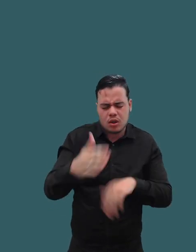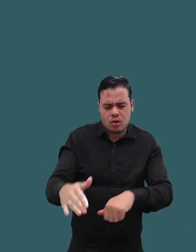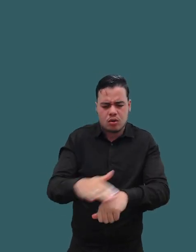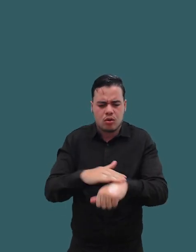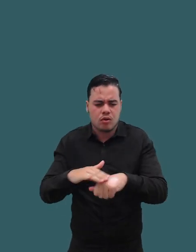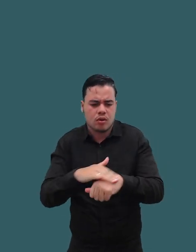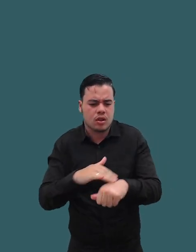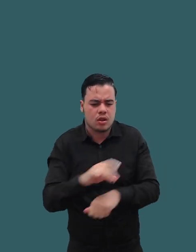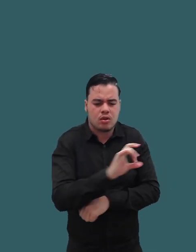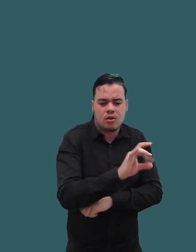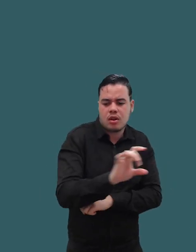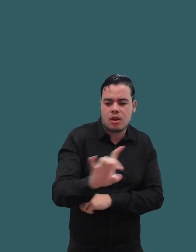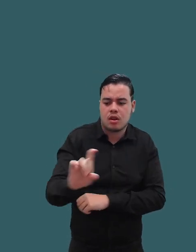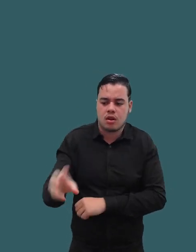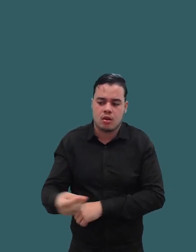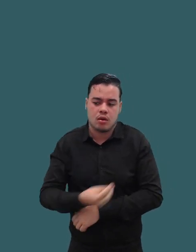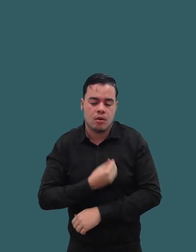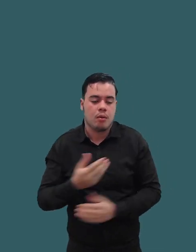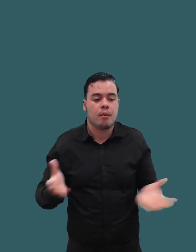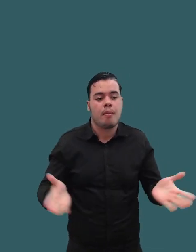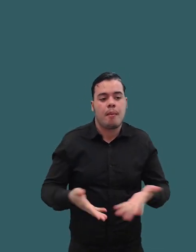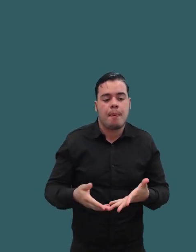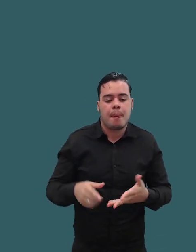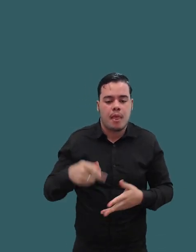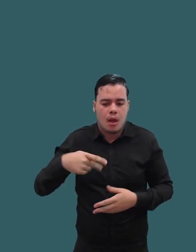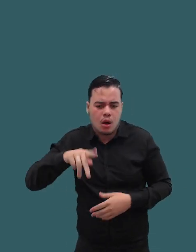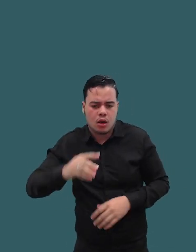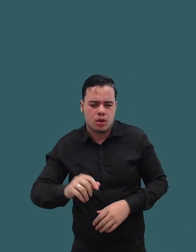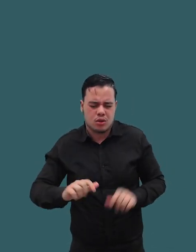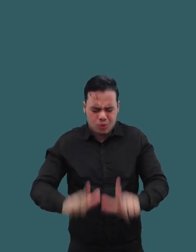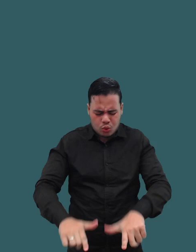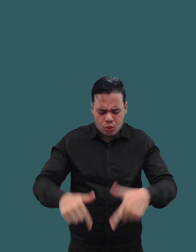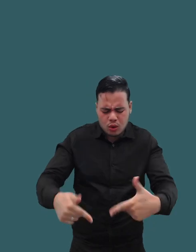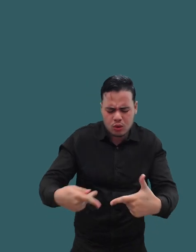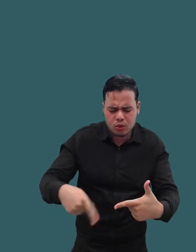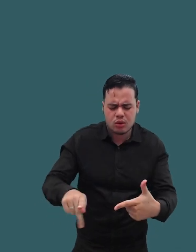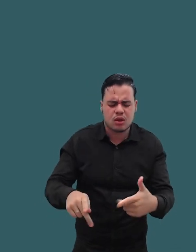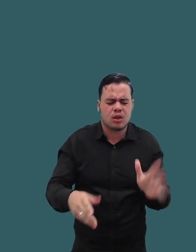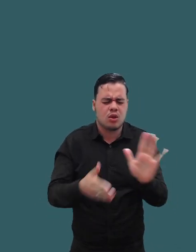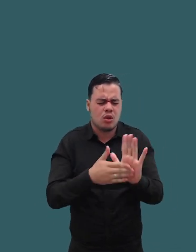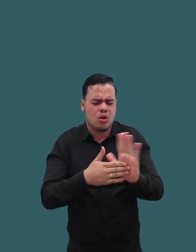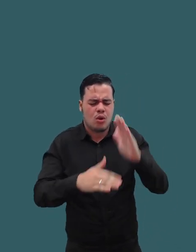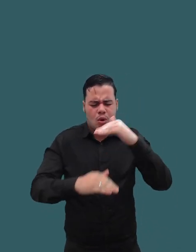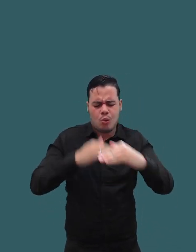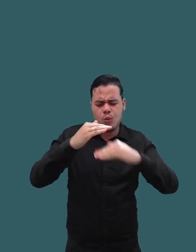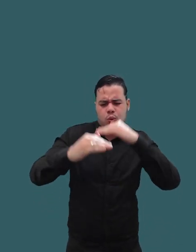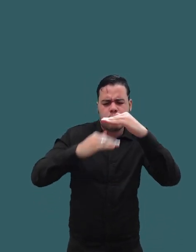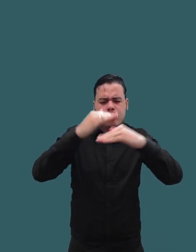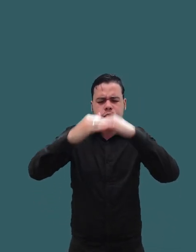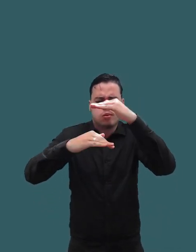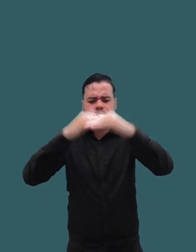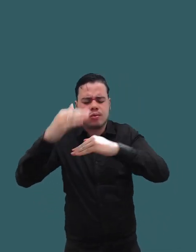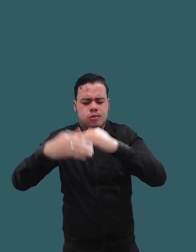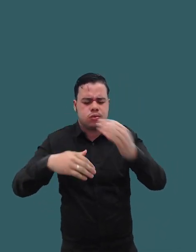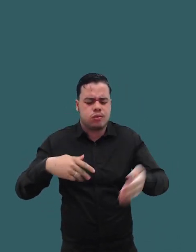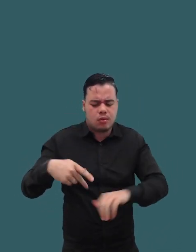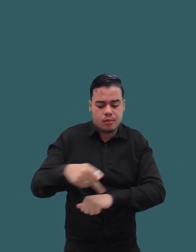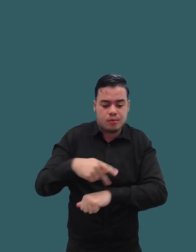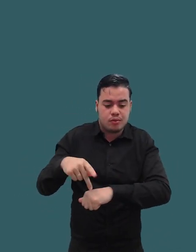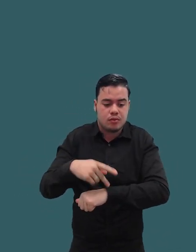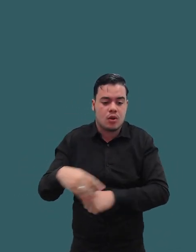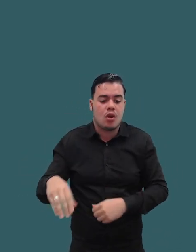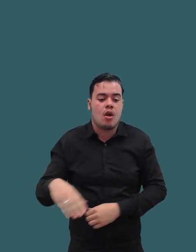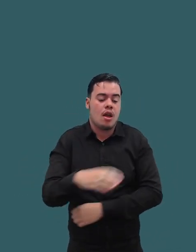aí, secretário Inácio Arruda, pela sua luta, pelo seu compromisso com o desenvolvimento do país, com a ciência e